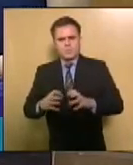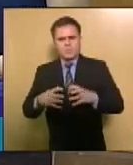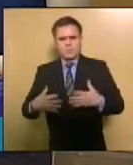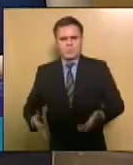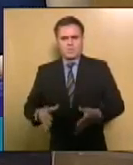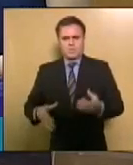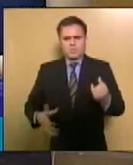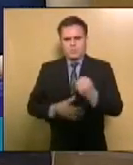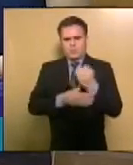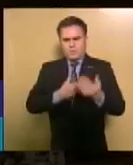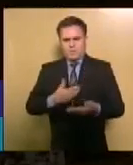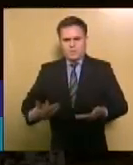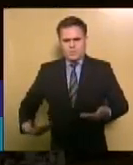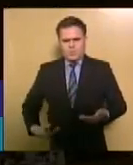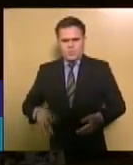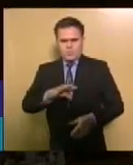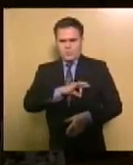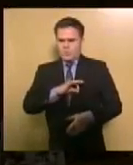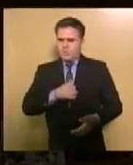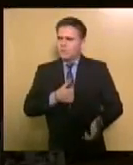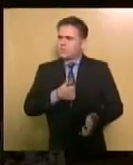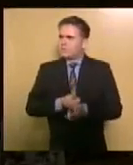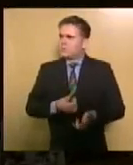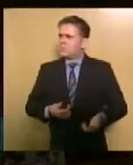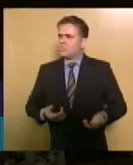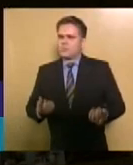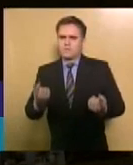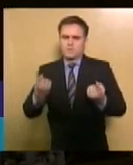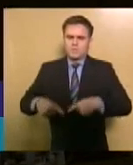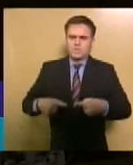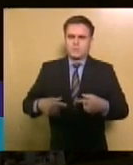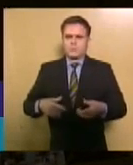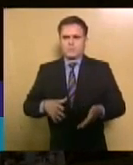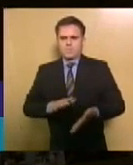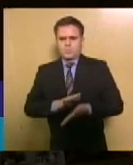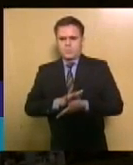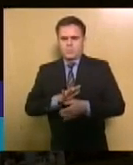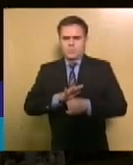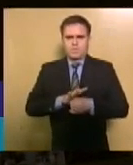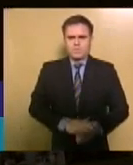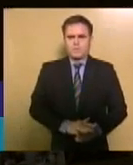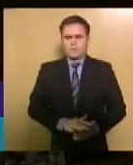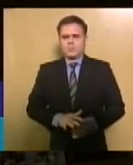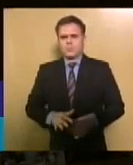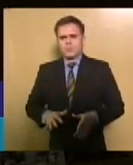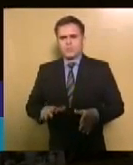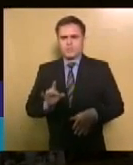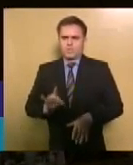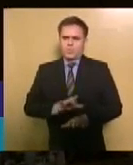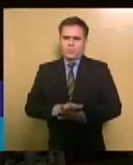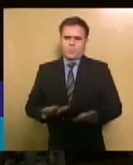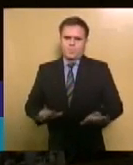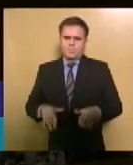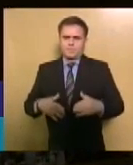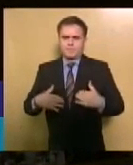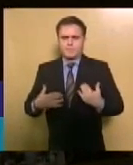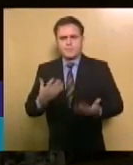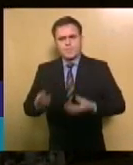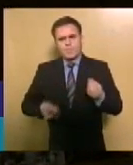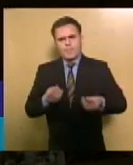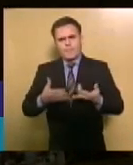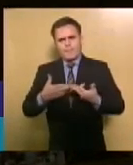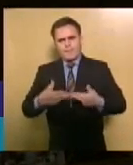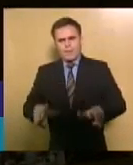Pública se de polícia e polícia na base do embate na base da arma na base da repressão eh simplesmente como lidar com o